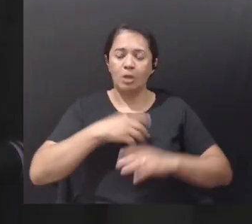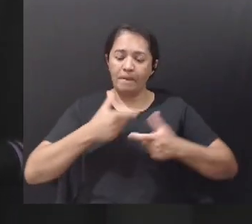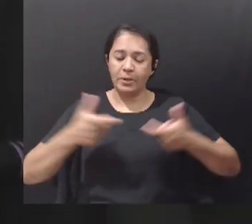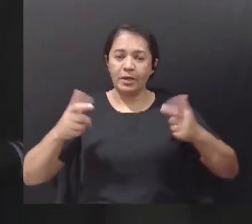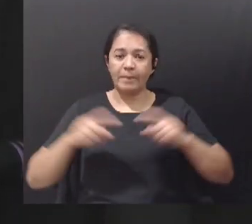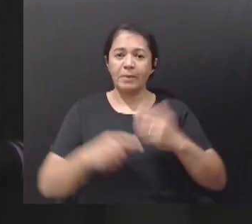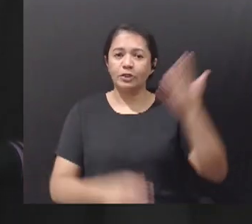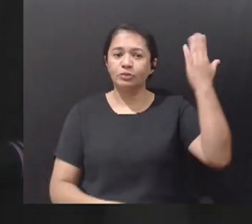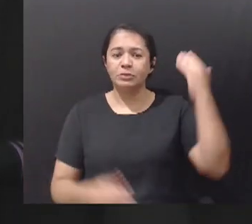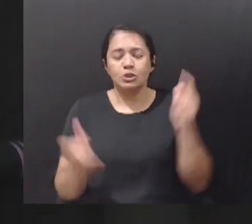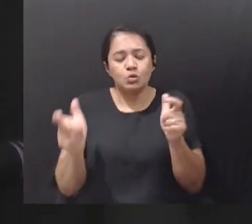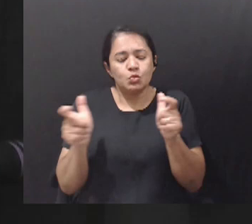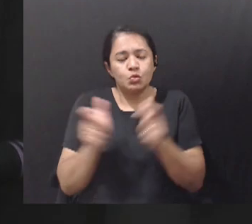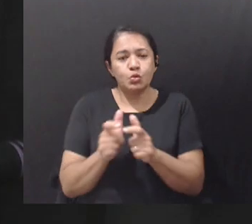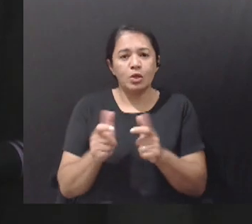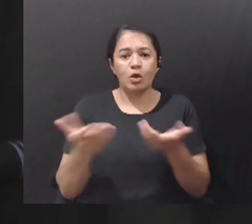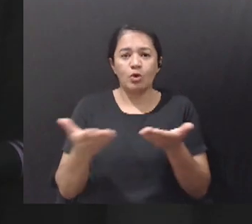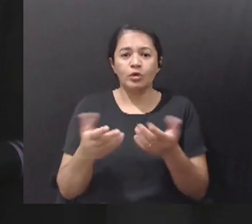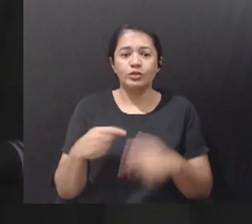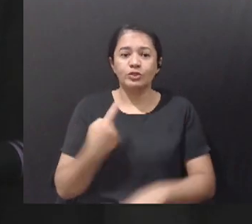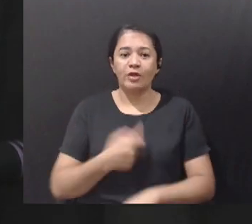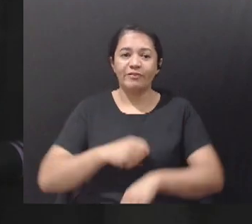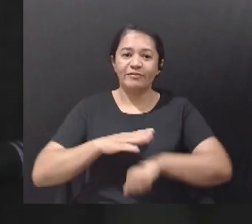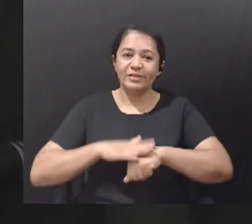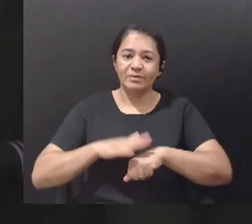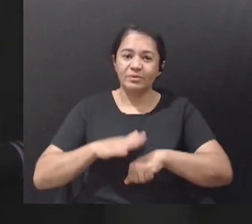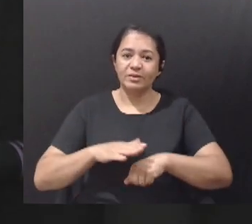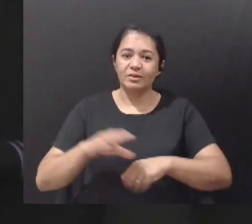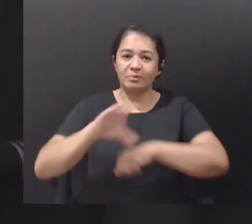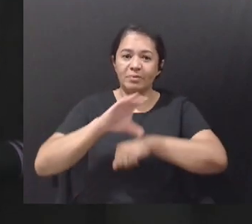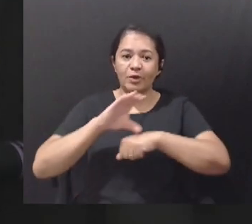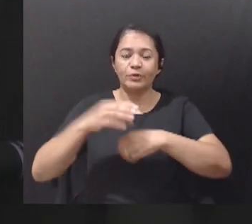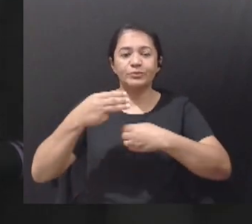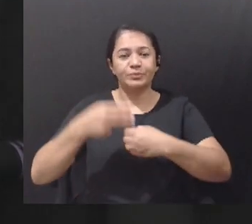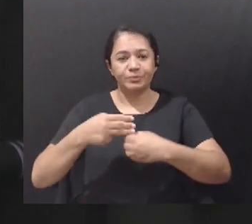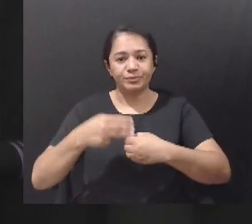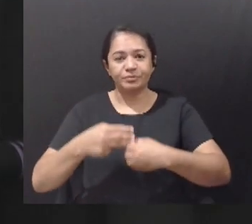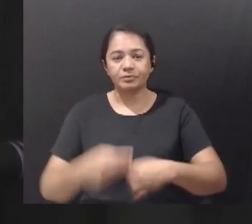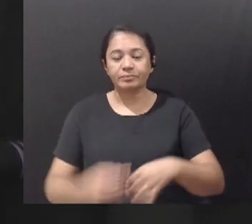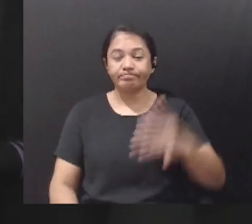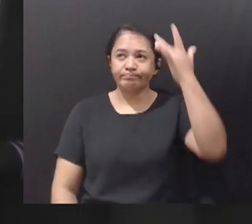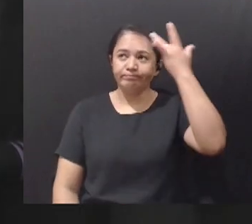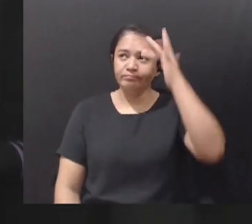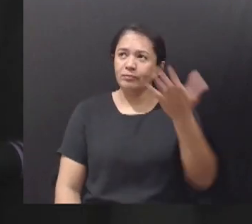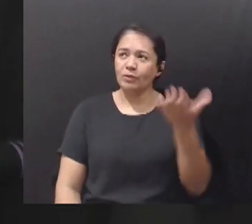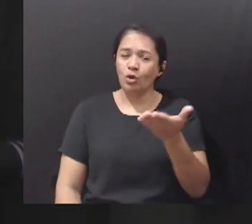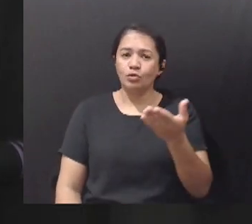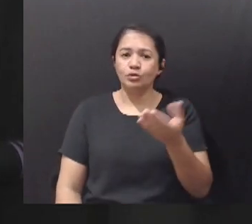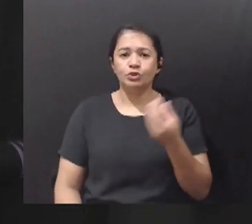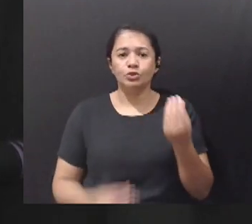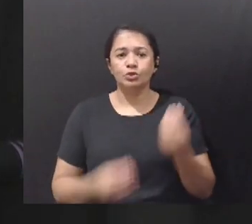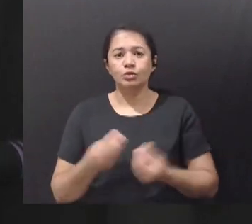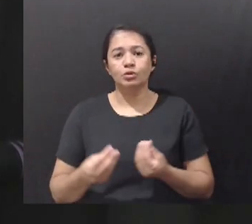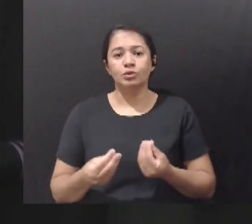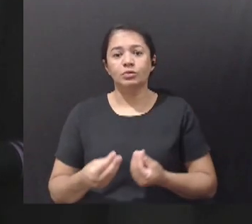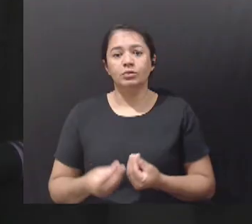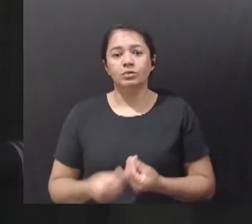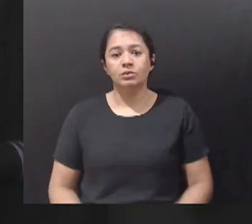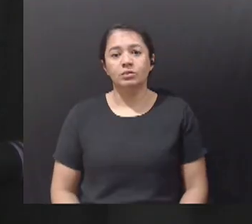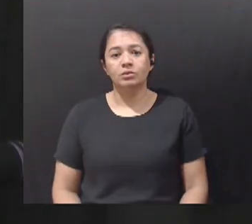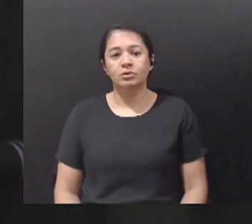fechadinho. E foi isso que nós fizemos para a Constituição Municipal. Eu não sei dizer hoje, com verdade para você e para quem está nos ouvindo e